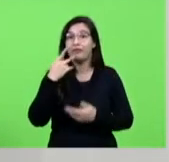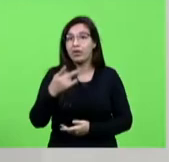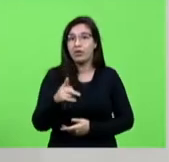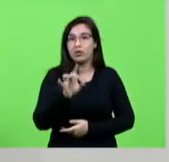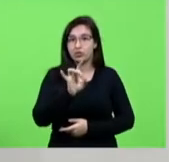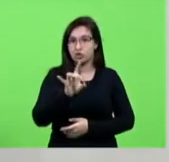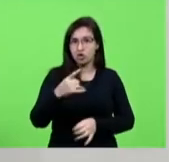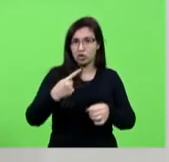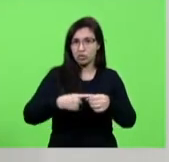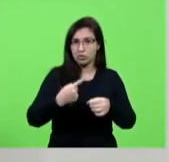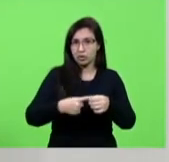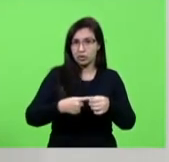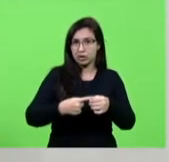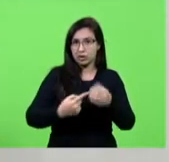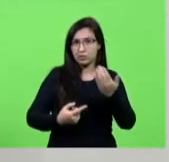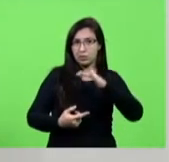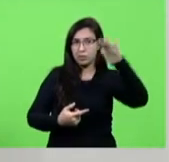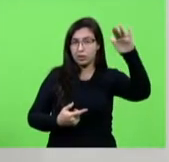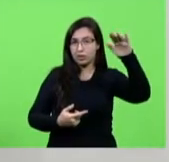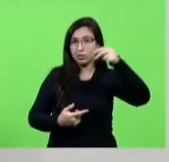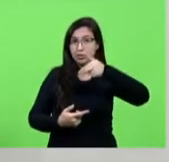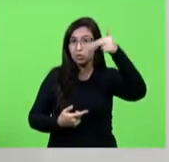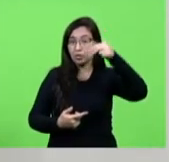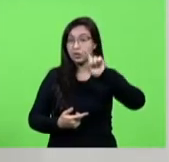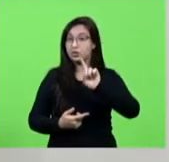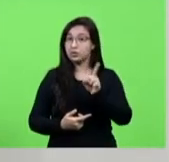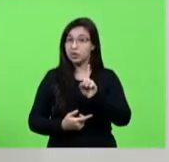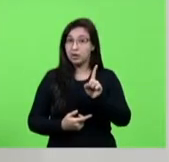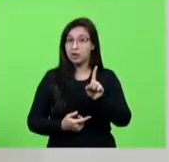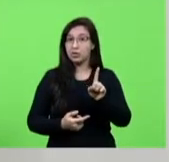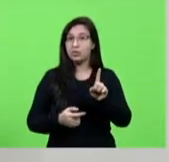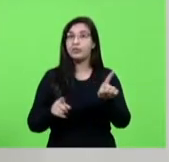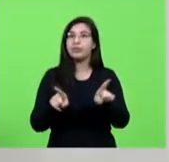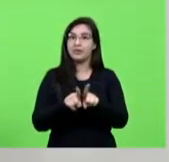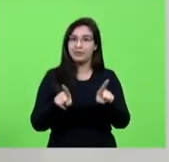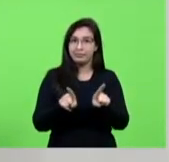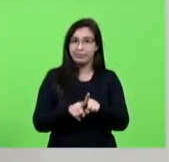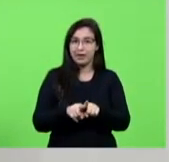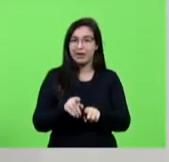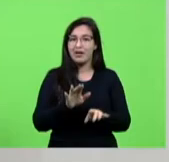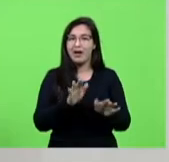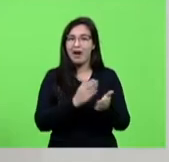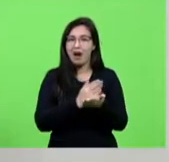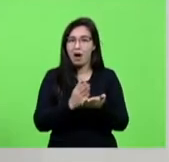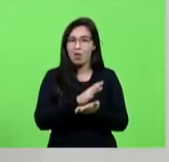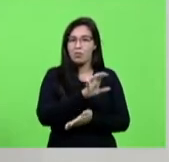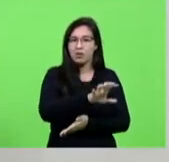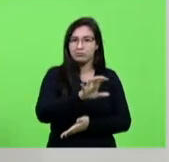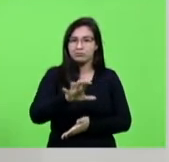apenas municípios do Planalto Norte, mas outras regiões do Estado já estão pipocando